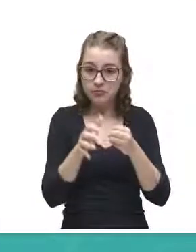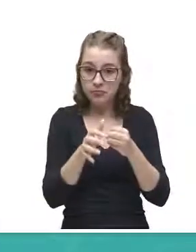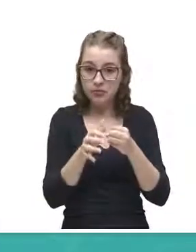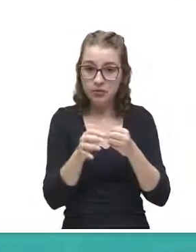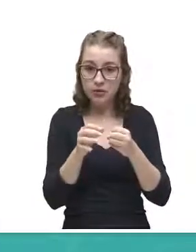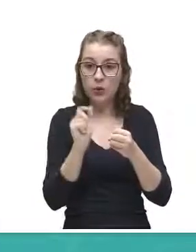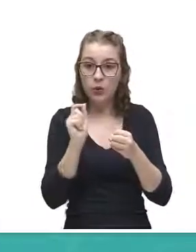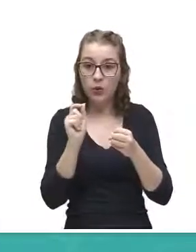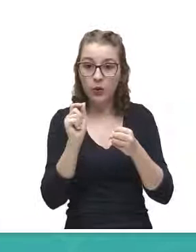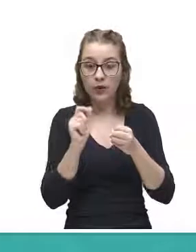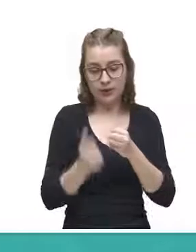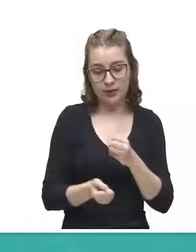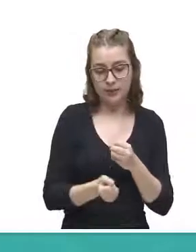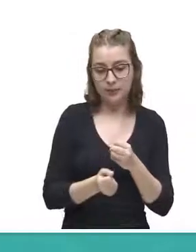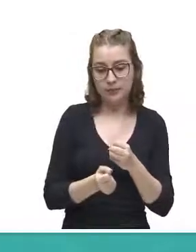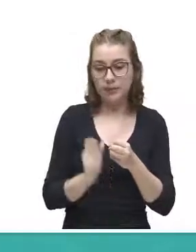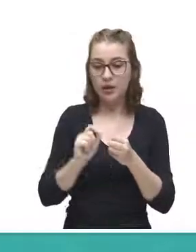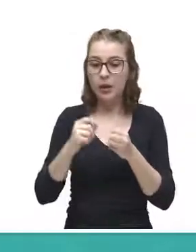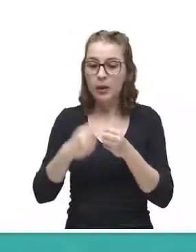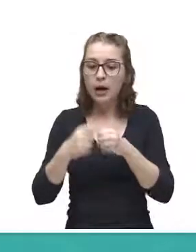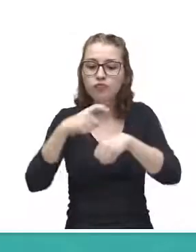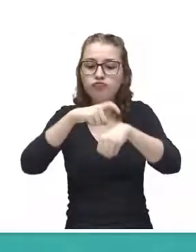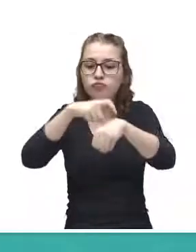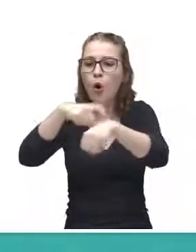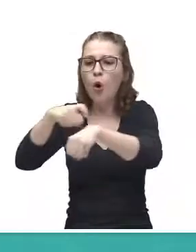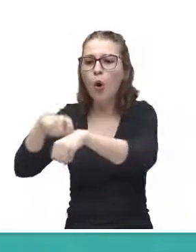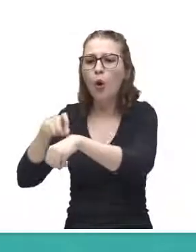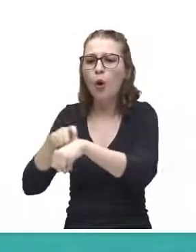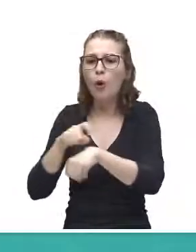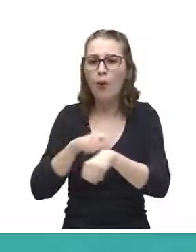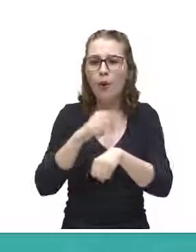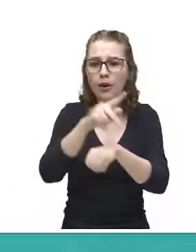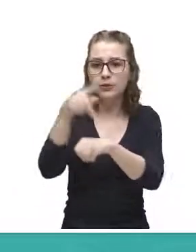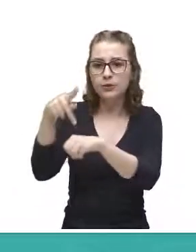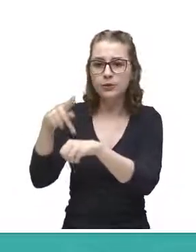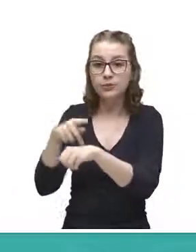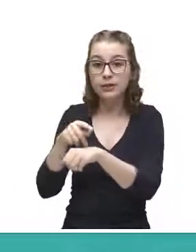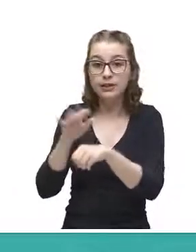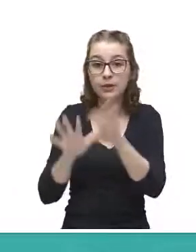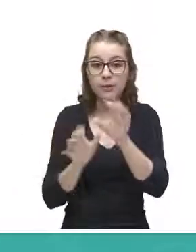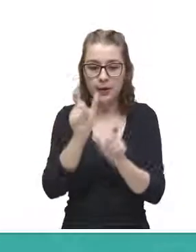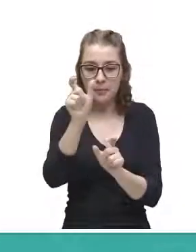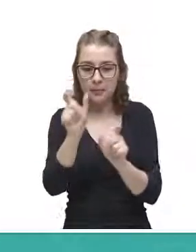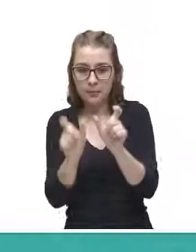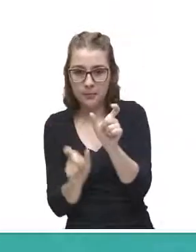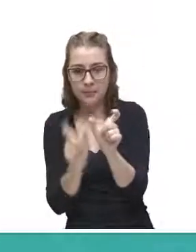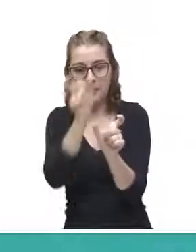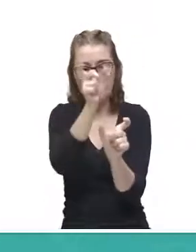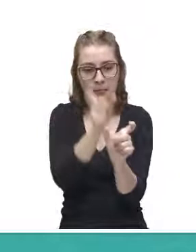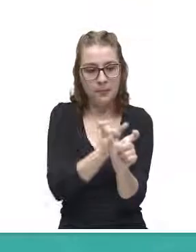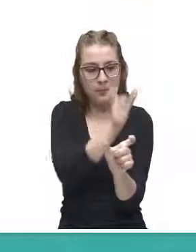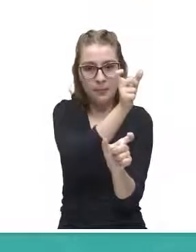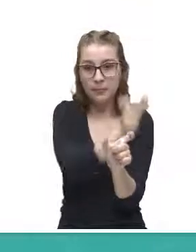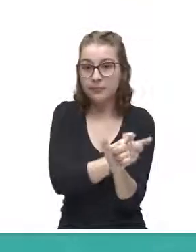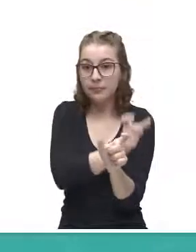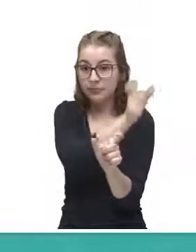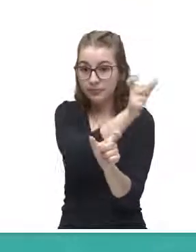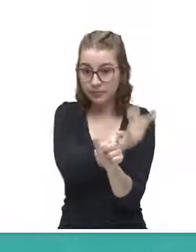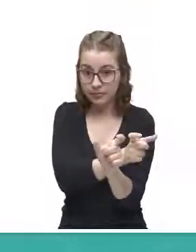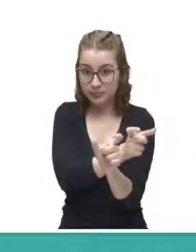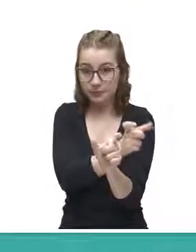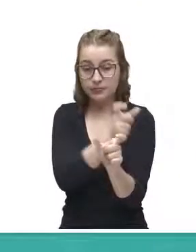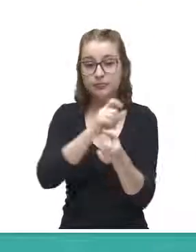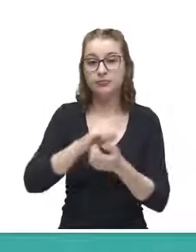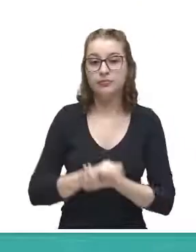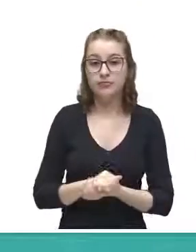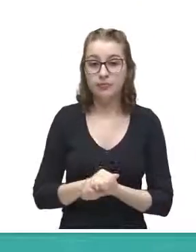uma faixa, né, com o seu horário próprio. Então, os países começaram a se organizar assim. Então, cada